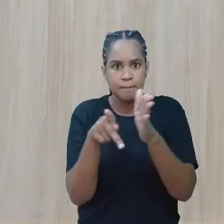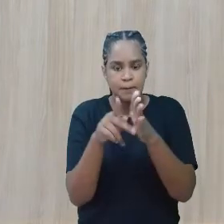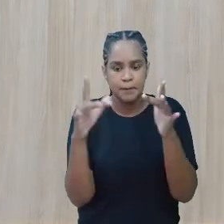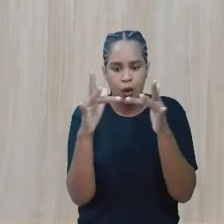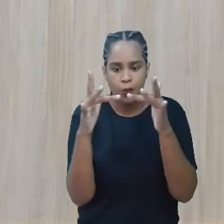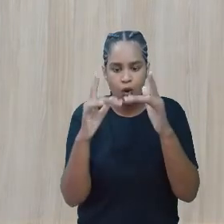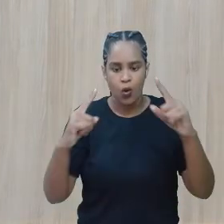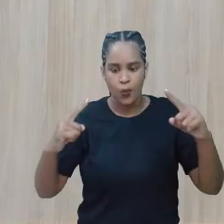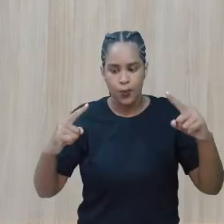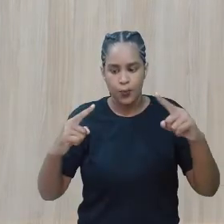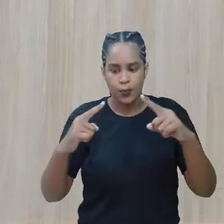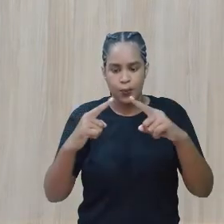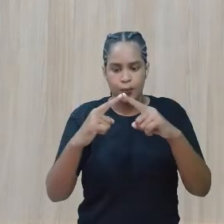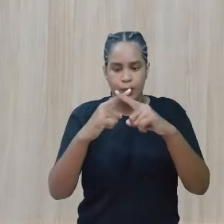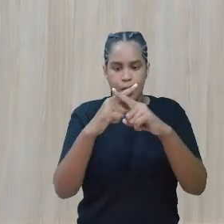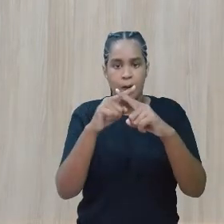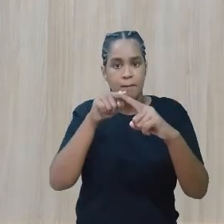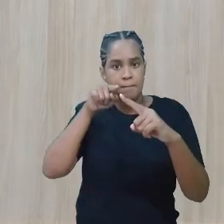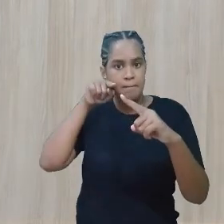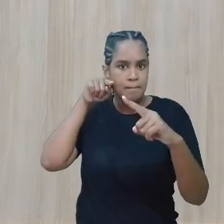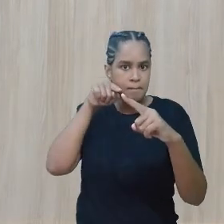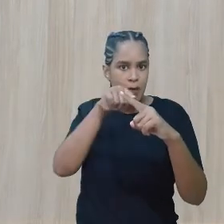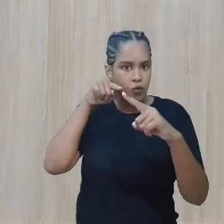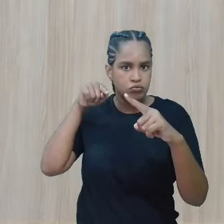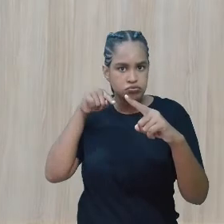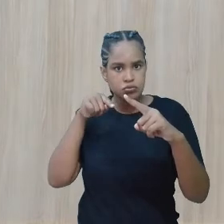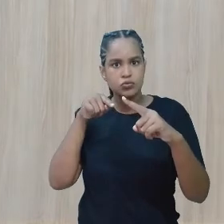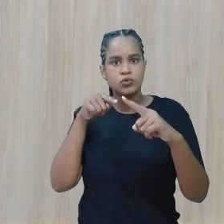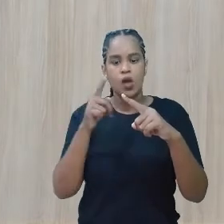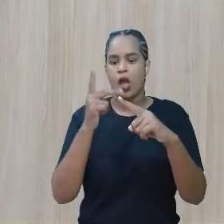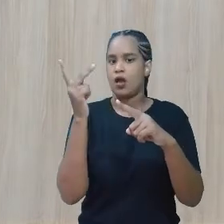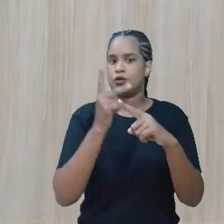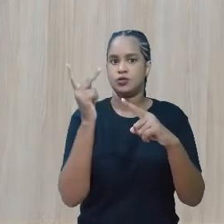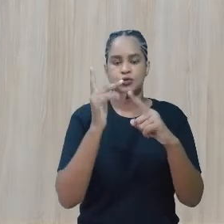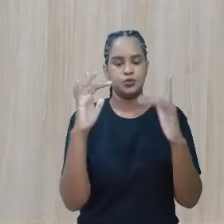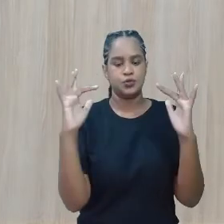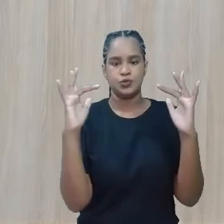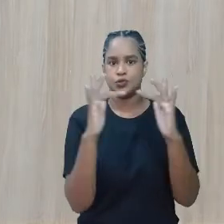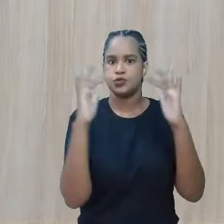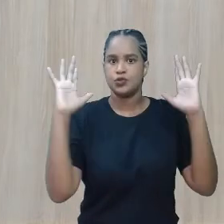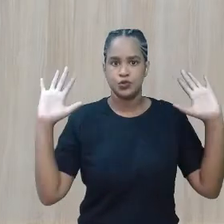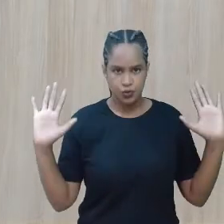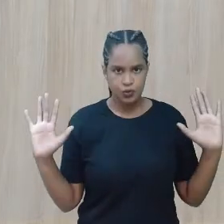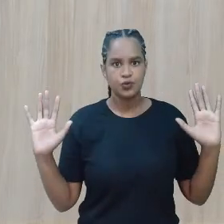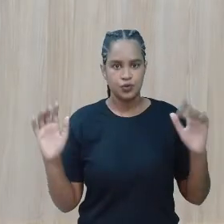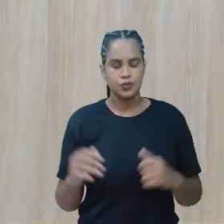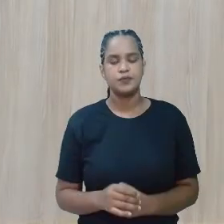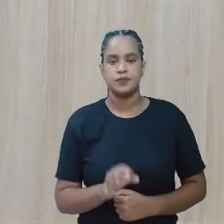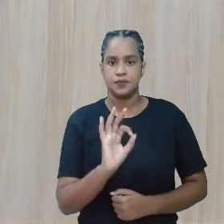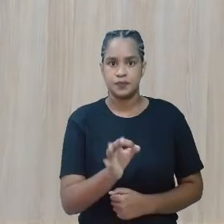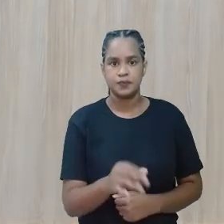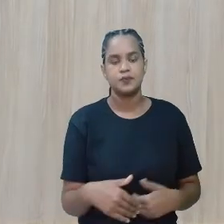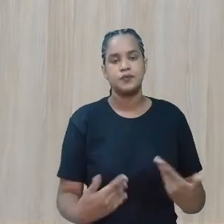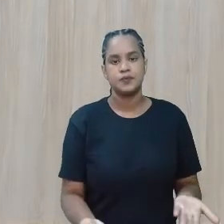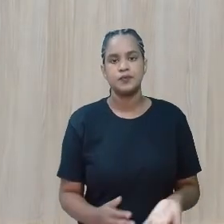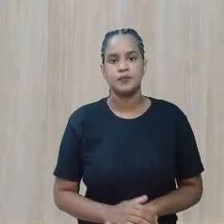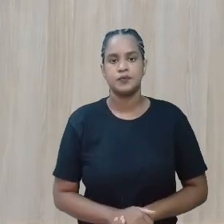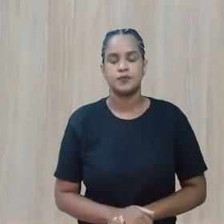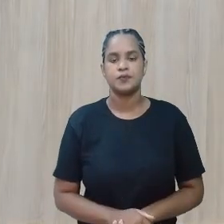pode notar que esse ponto aí, ele pertence às duas retas ao mesmo tempo, tá bom?